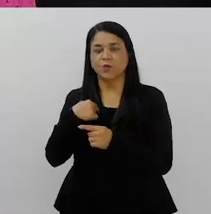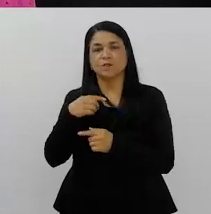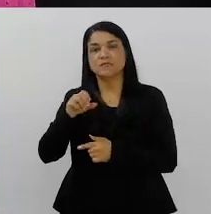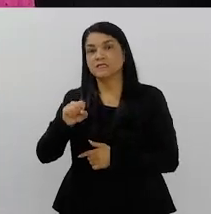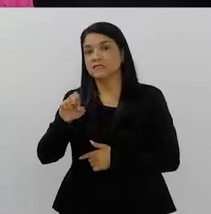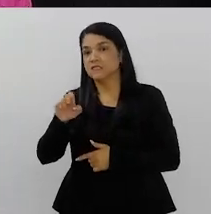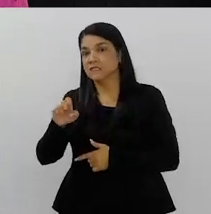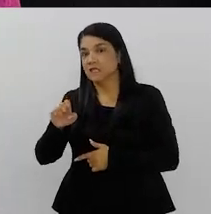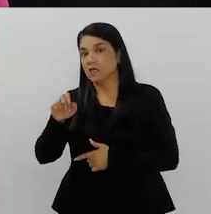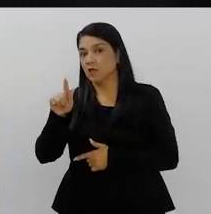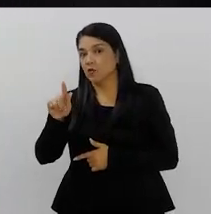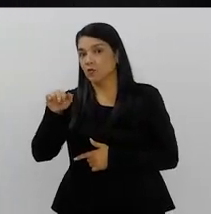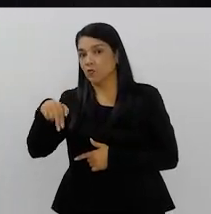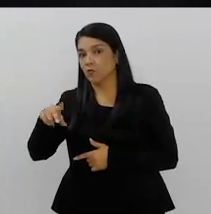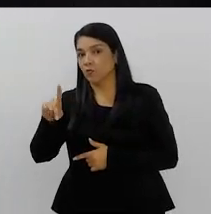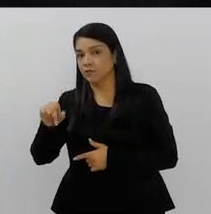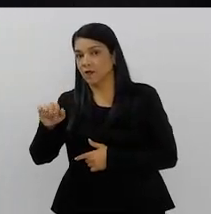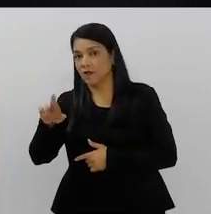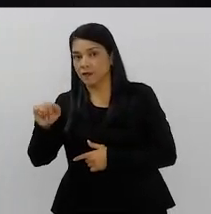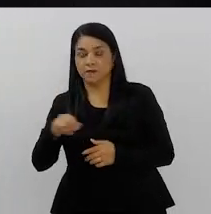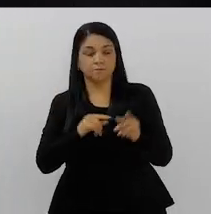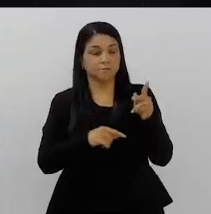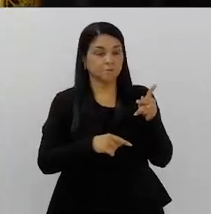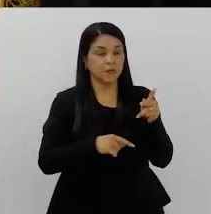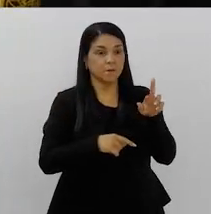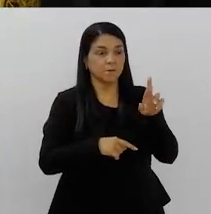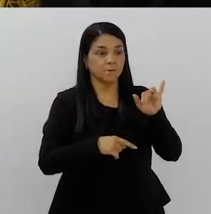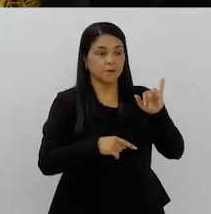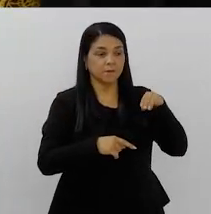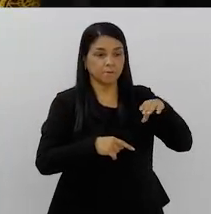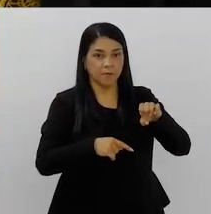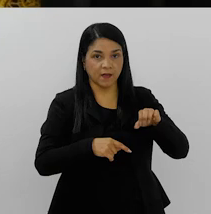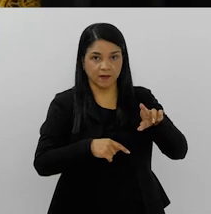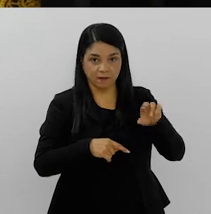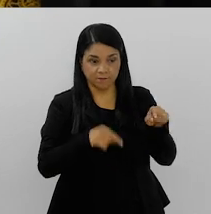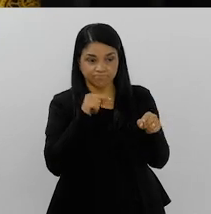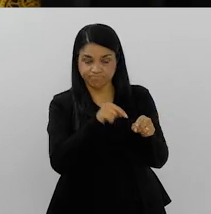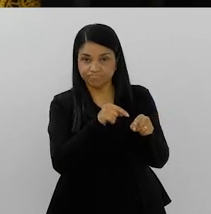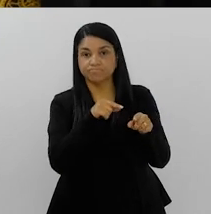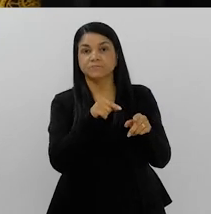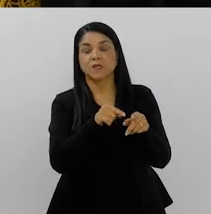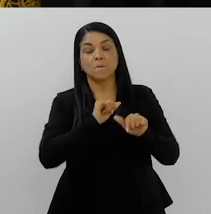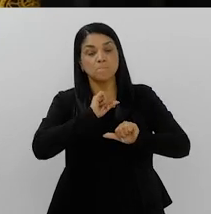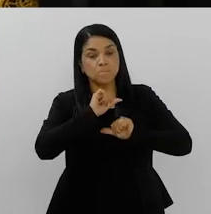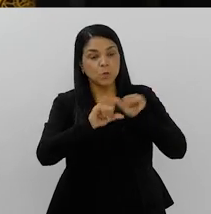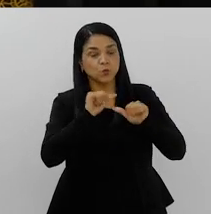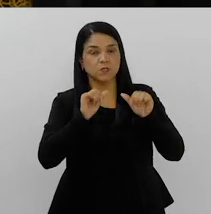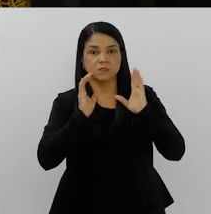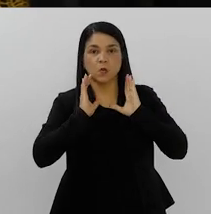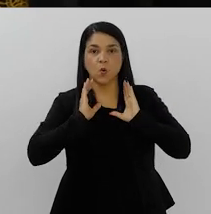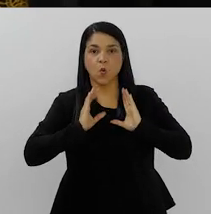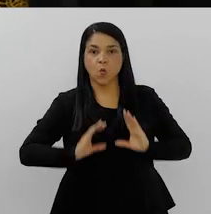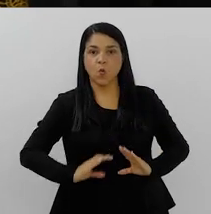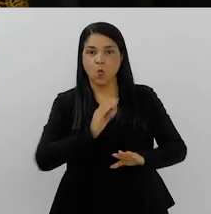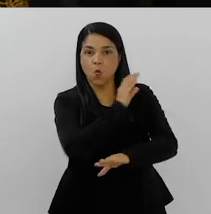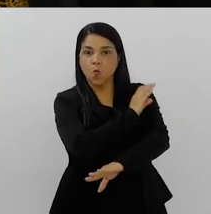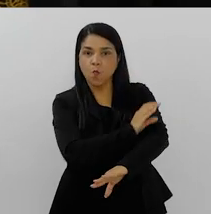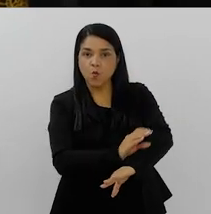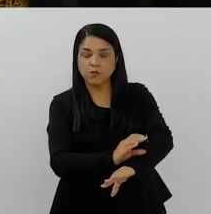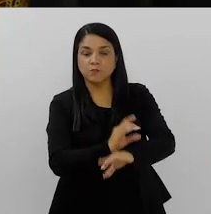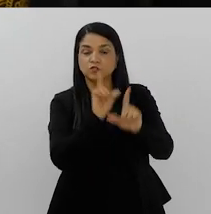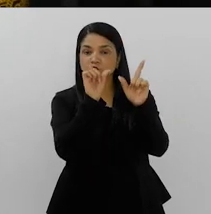atrás da orelha Então na verdade é é é um é conceitual mesmo a prevenção primária são mudanças do